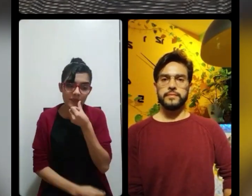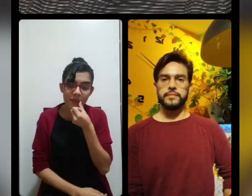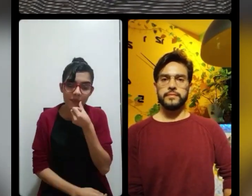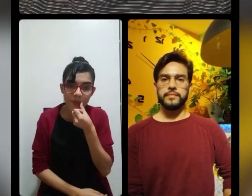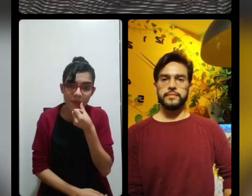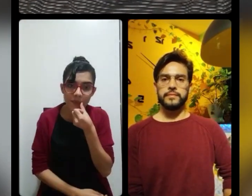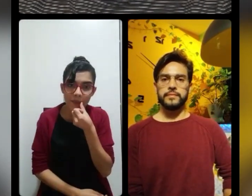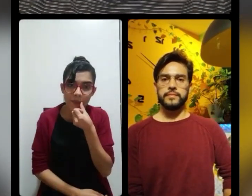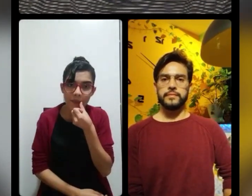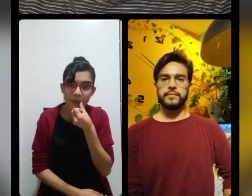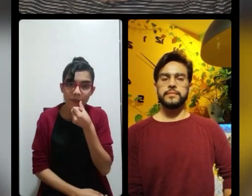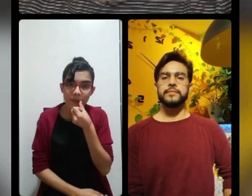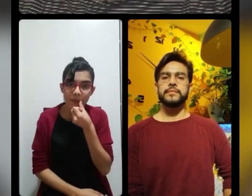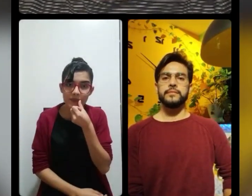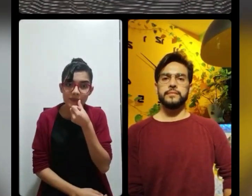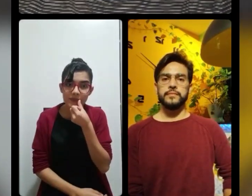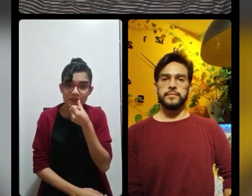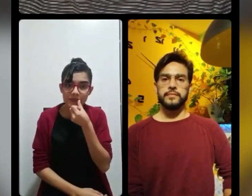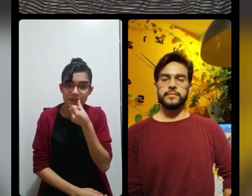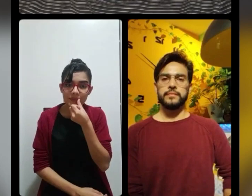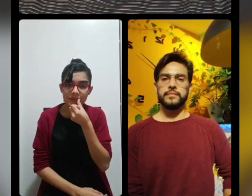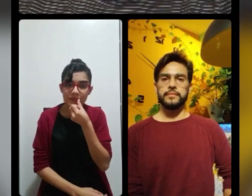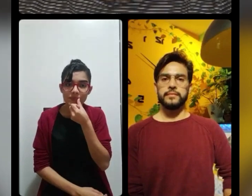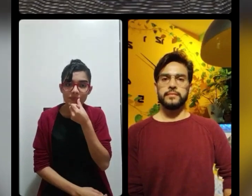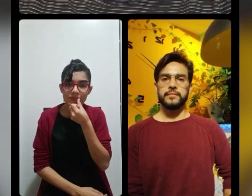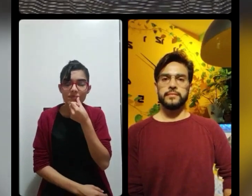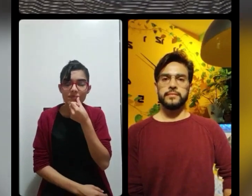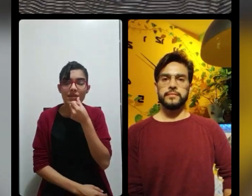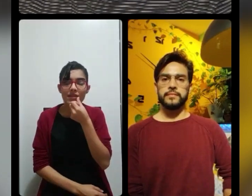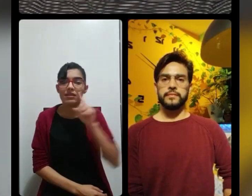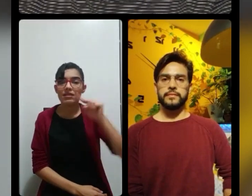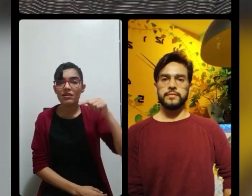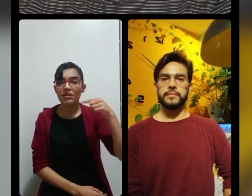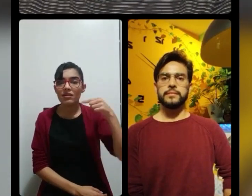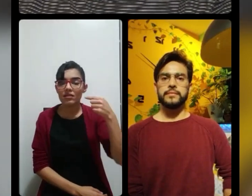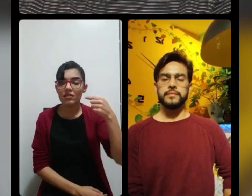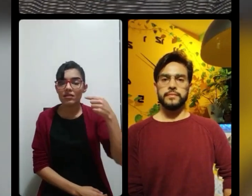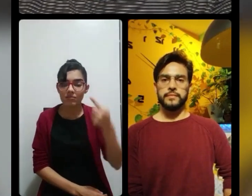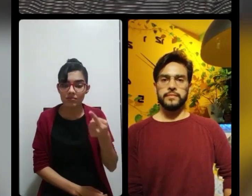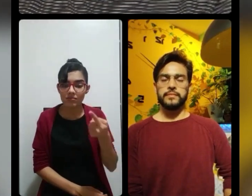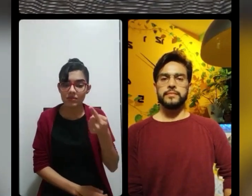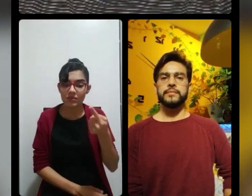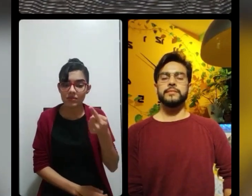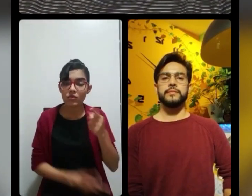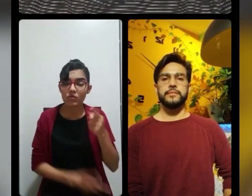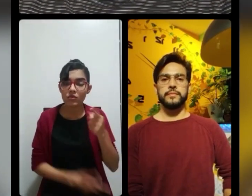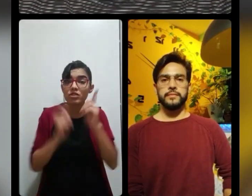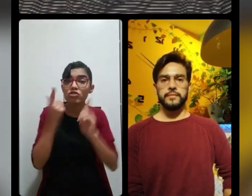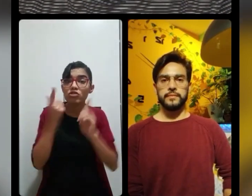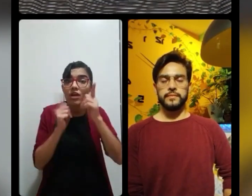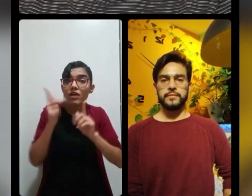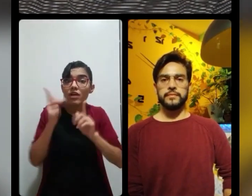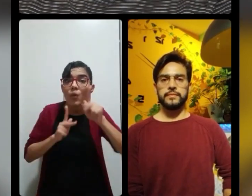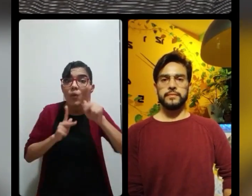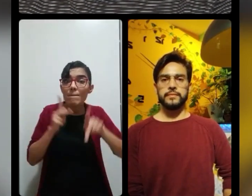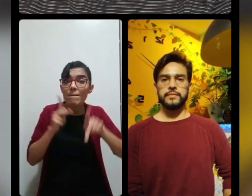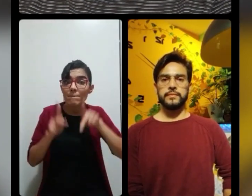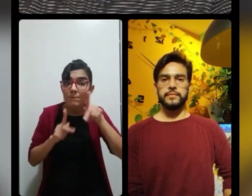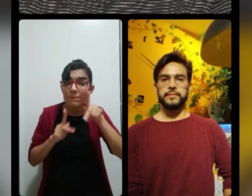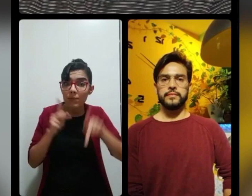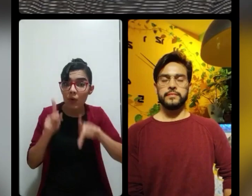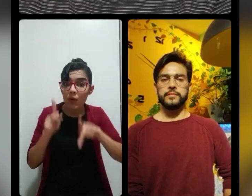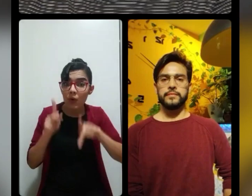Veríssimo tenta erguer um corte ensaístico com a visão dos gestos populares como forças comunicativas, né, como